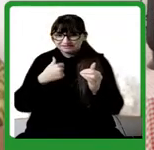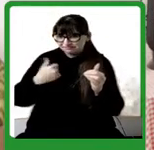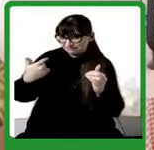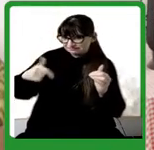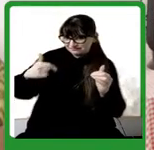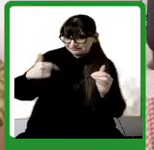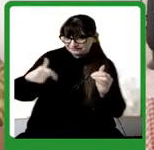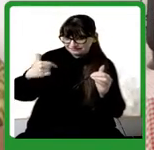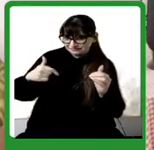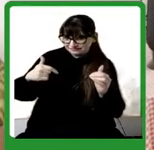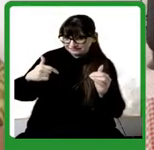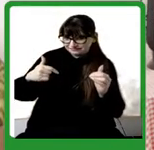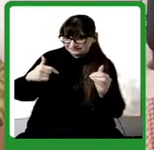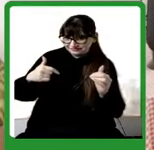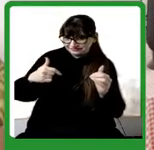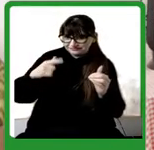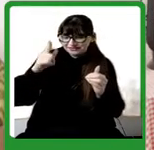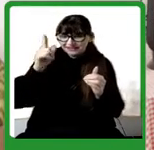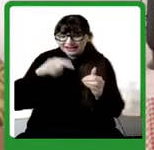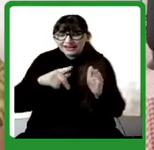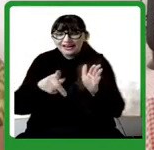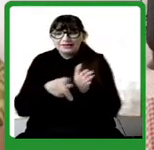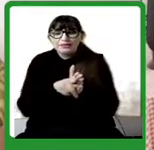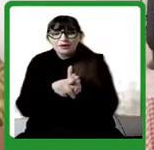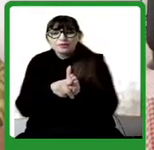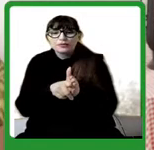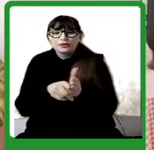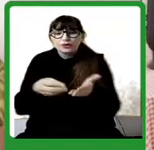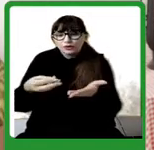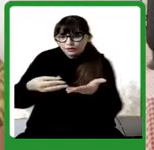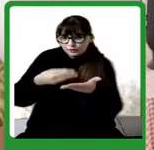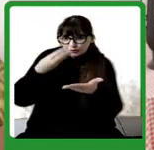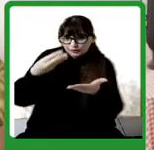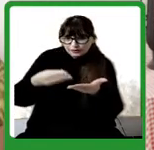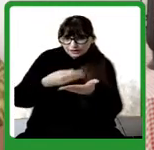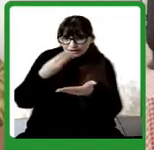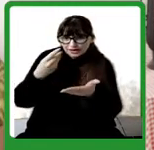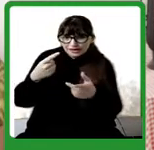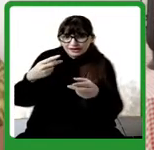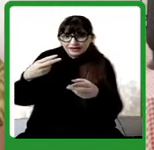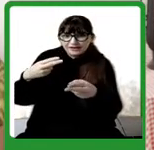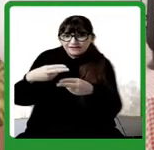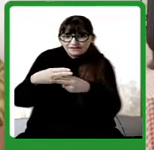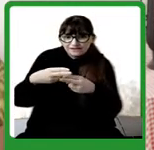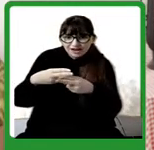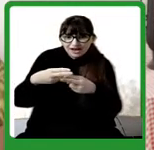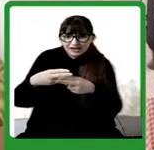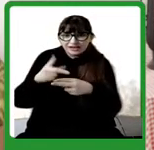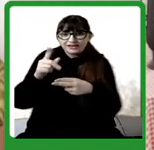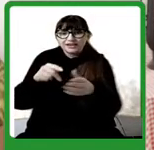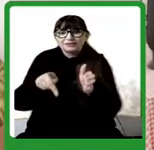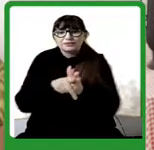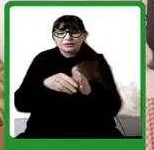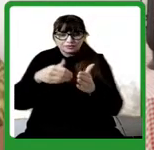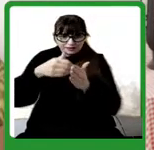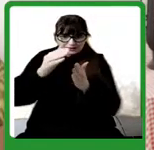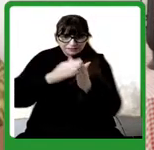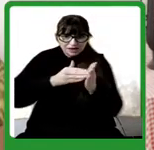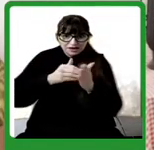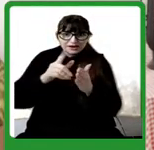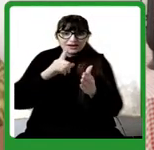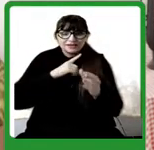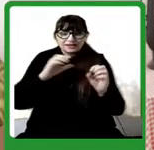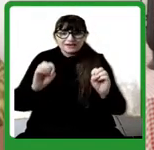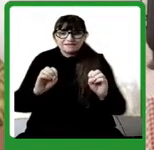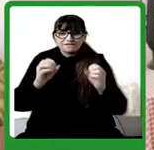verdade. Que é os talher marcado com esmalte. Que é para quando tem as festas, sabe? Que a nona diz,